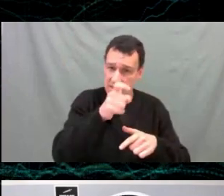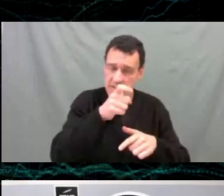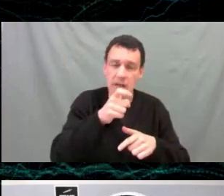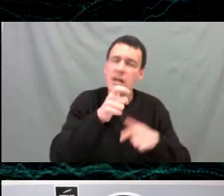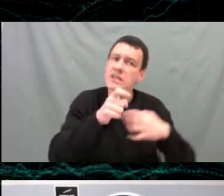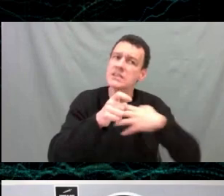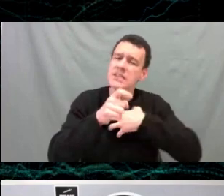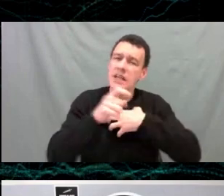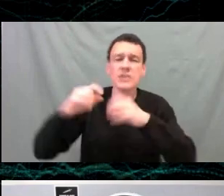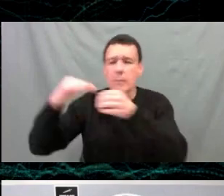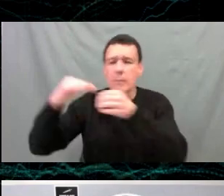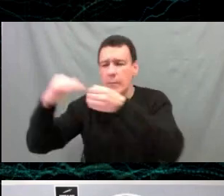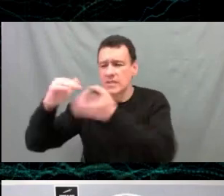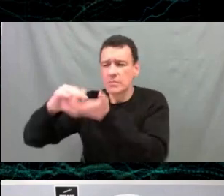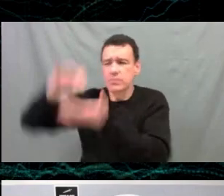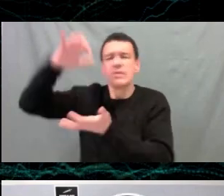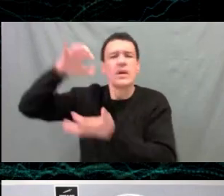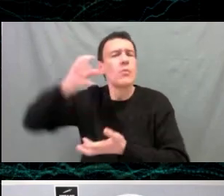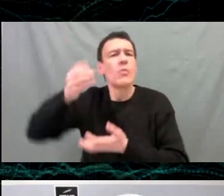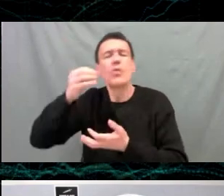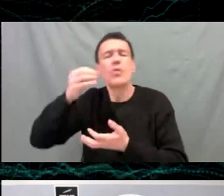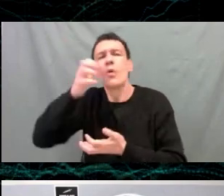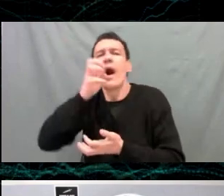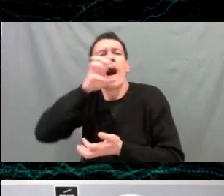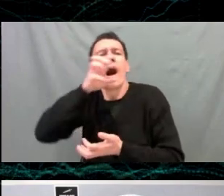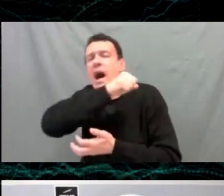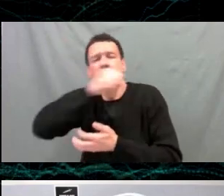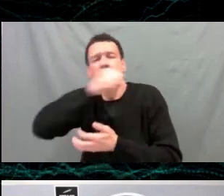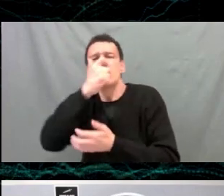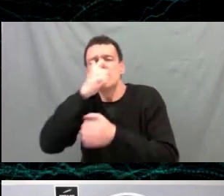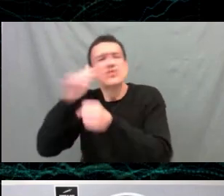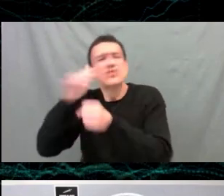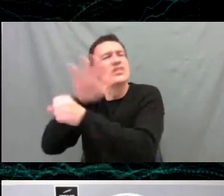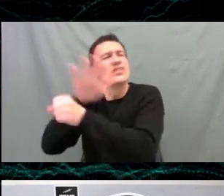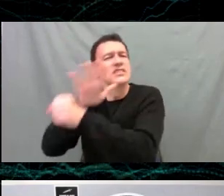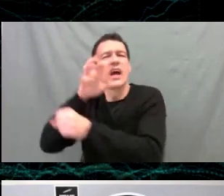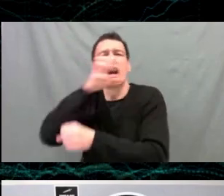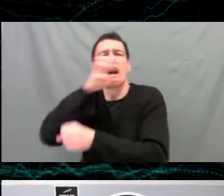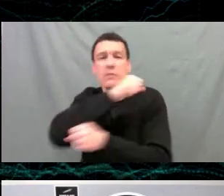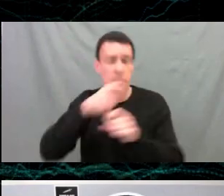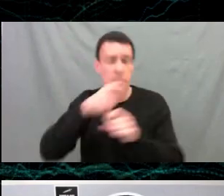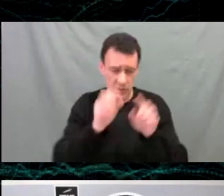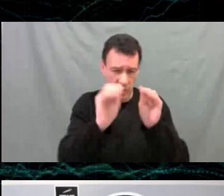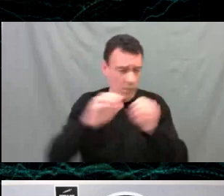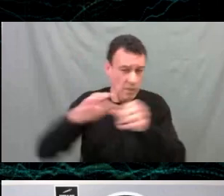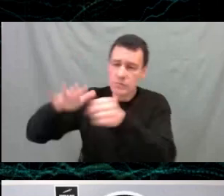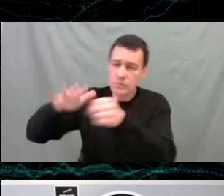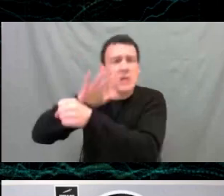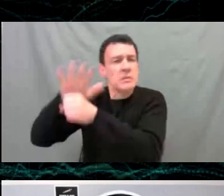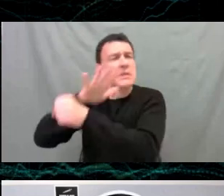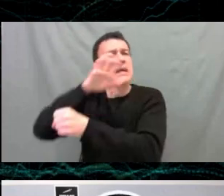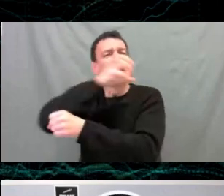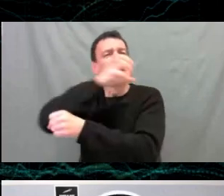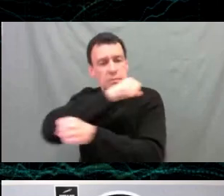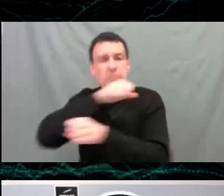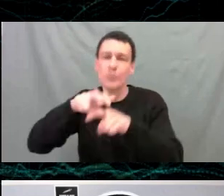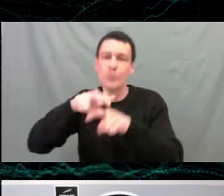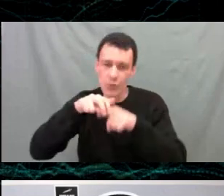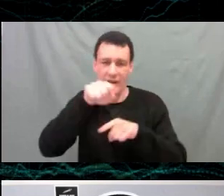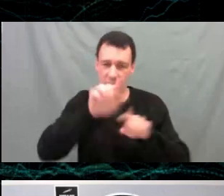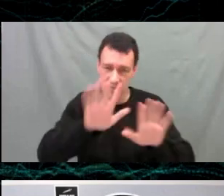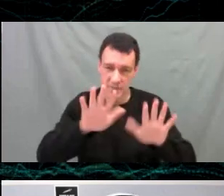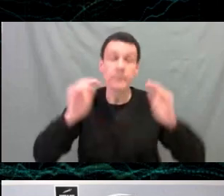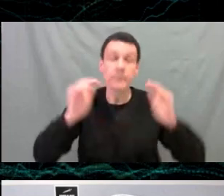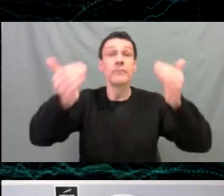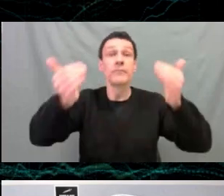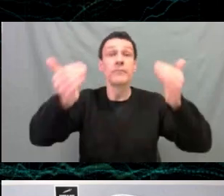no seu ambiente. Então, percebe que o disco está se esgotando rápido conforme vão adicionando as coisas. Aqui, justamente, uma imagem aqui embaixo